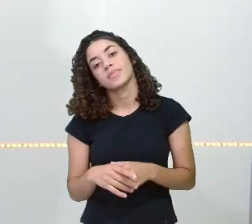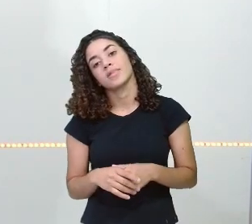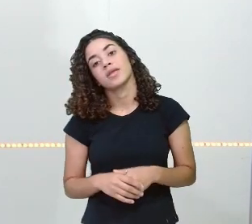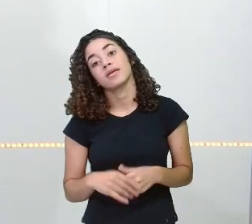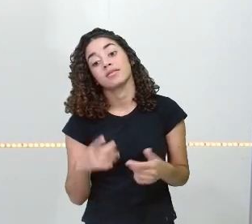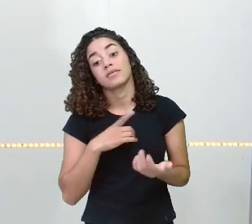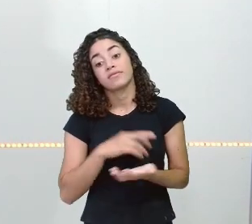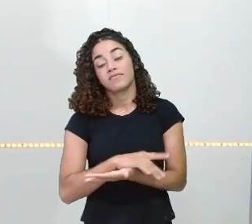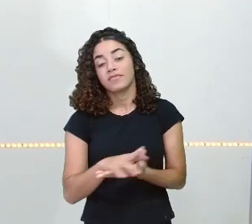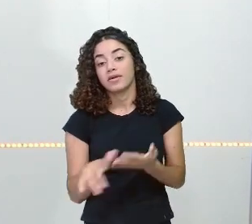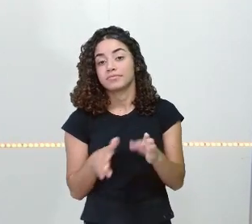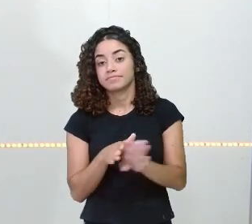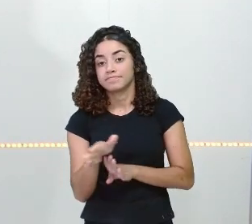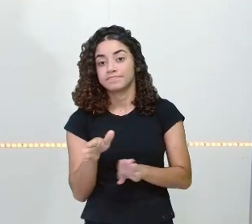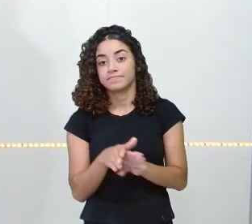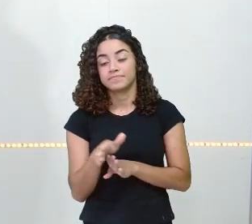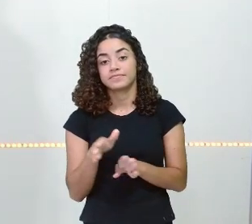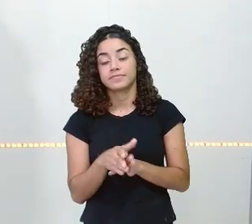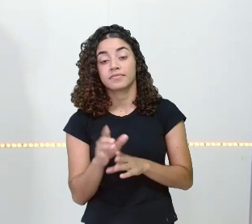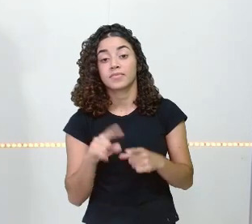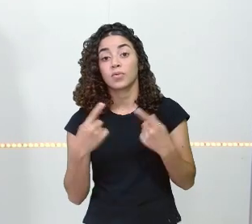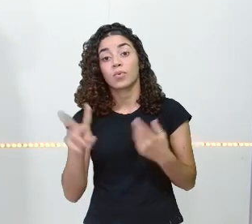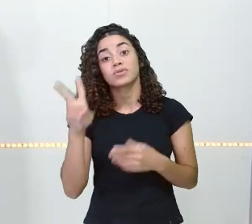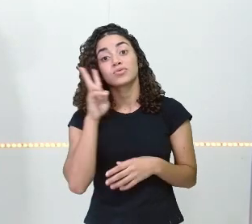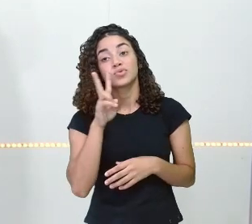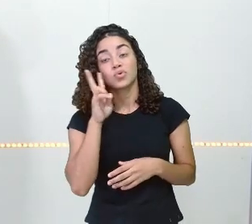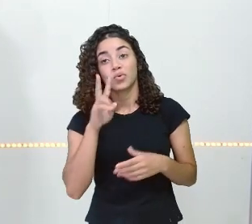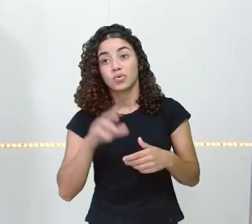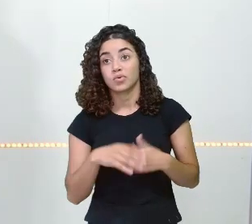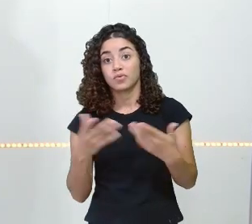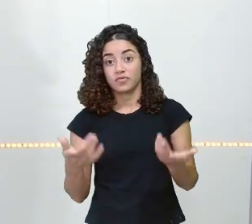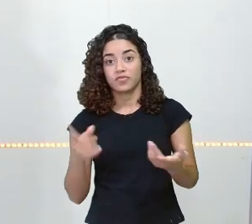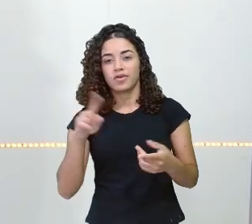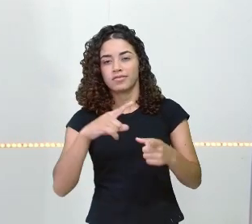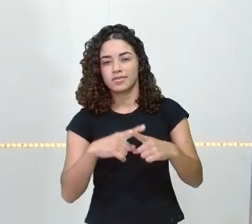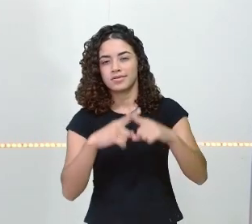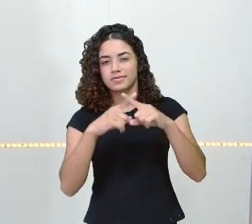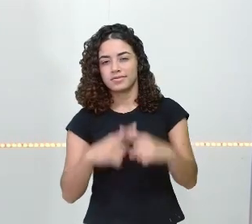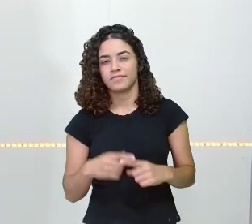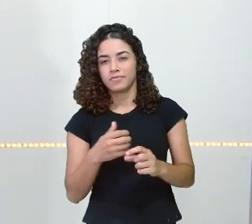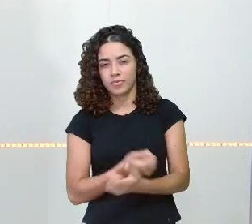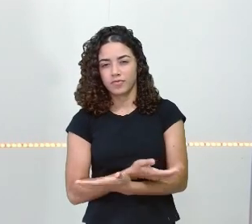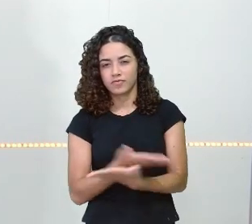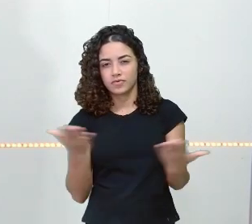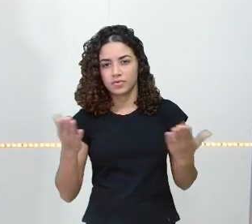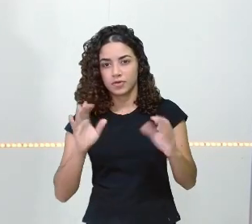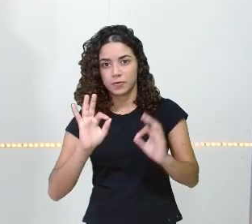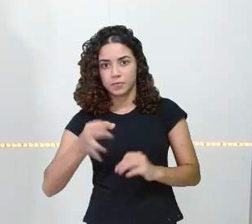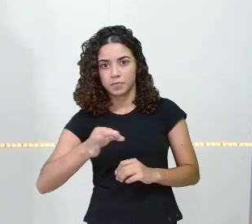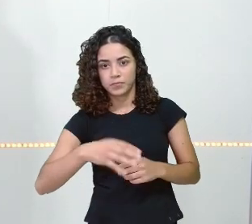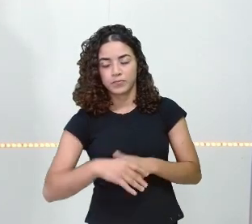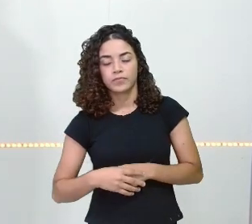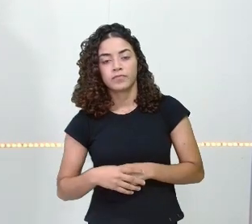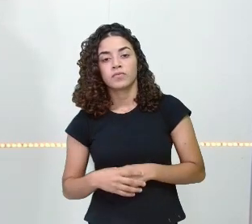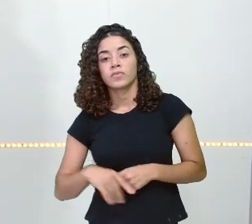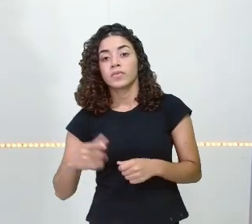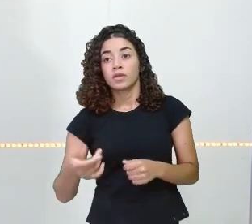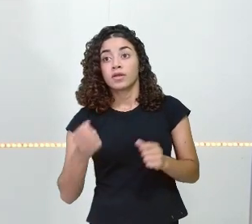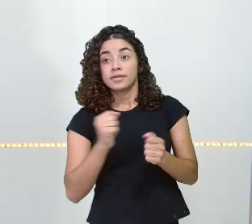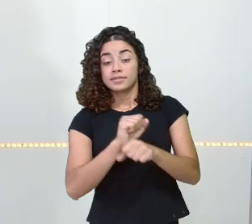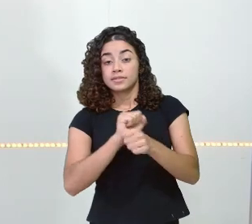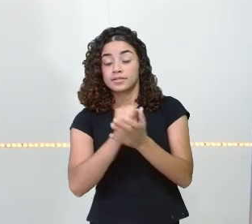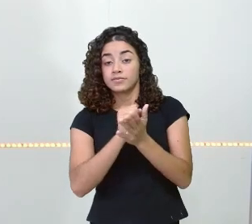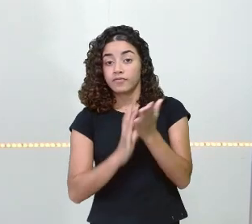muitos ensinamentos. E essa história aí, eu vou deixar esse desafio para vocês, tá certo? Essa